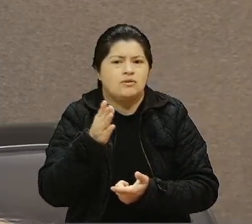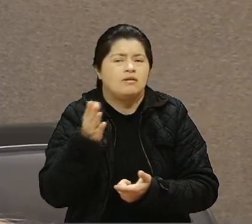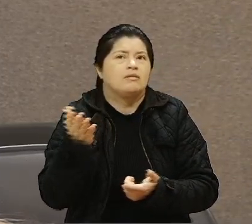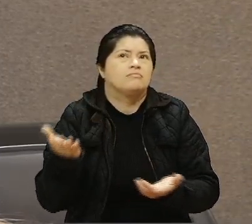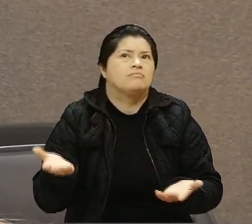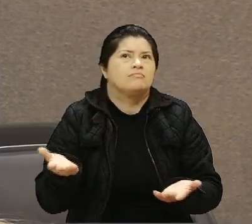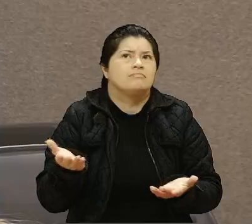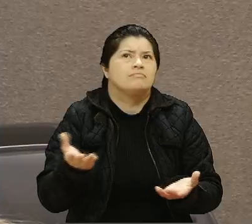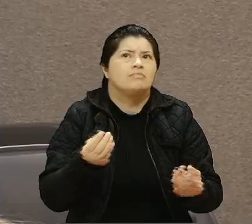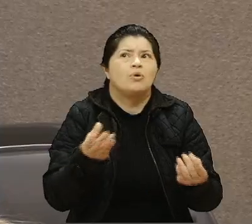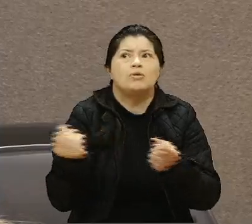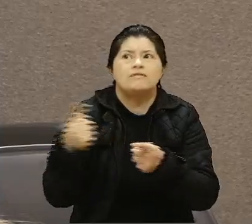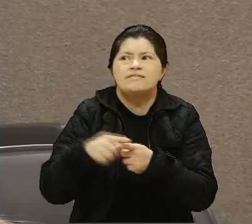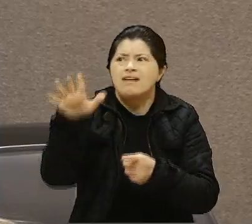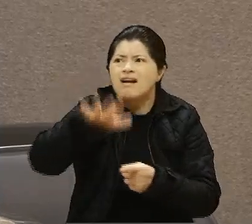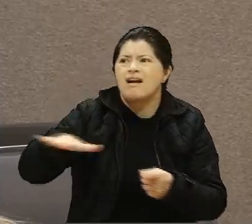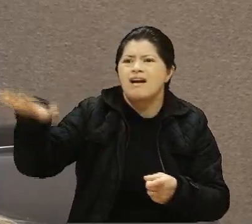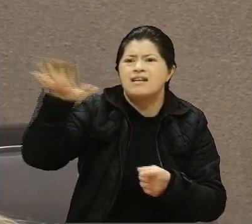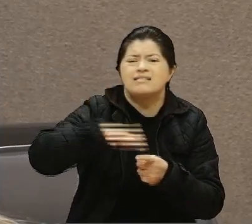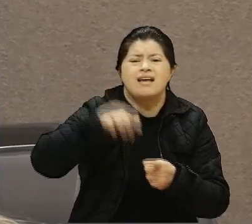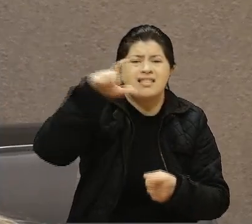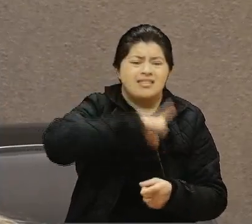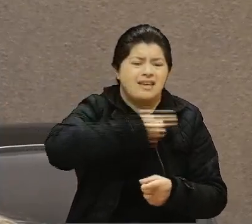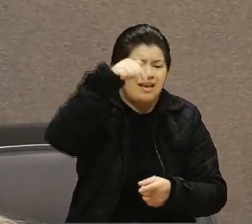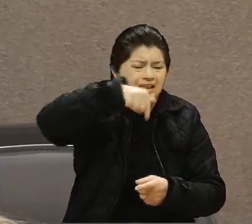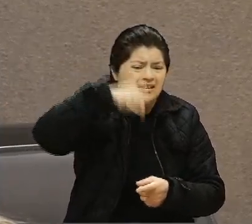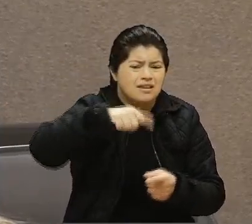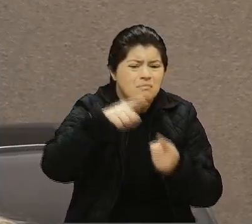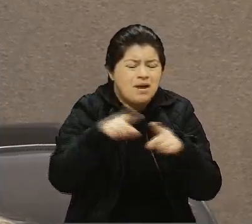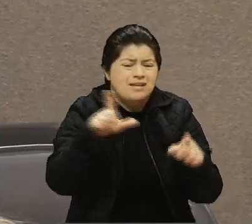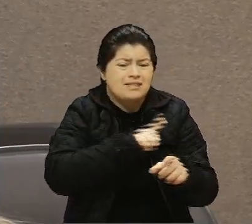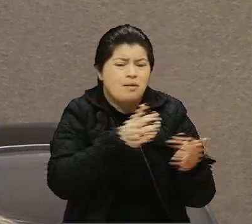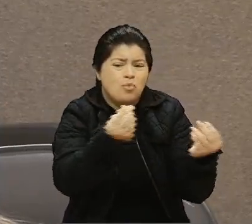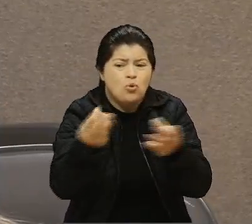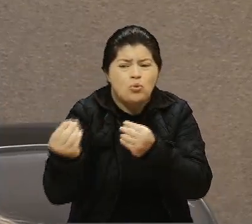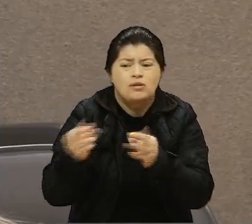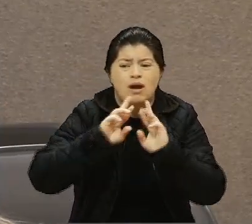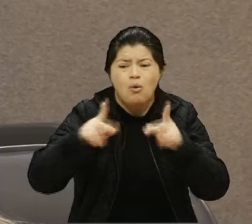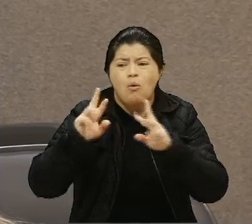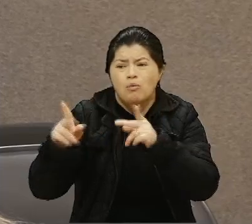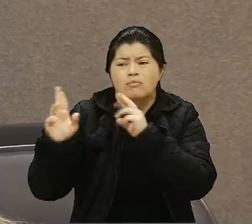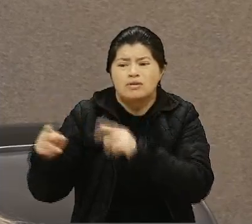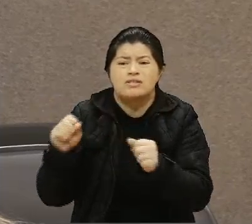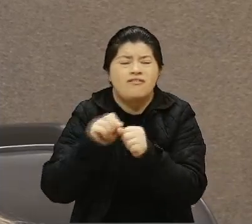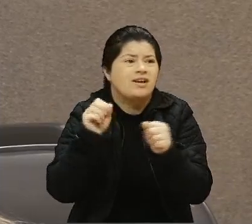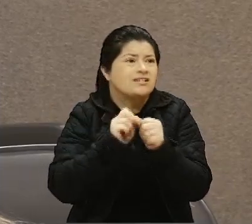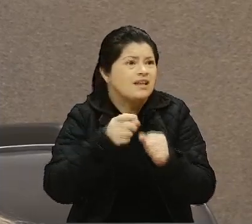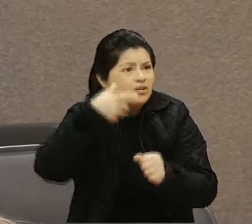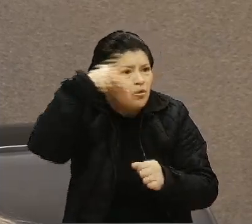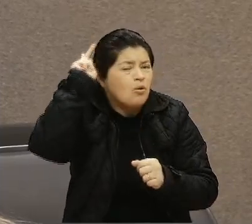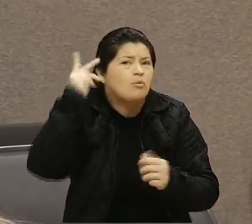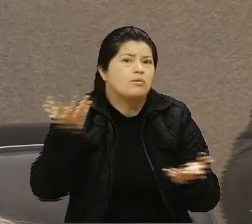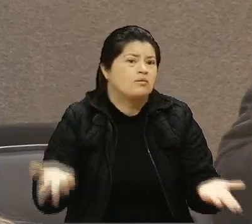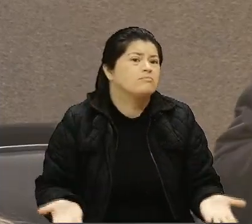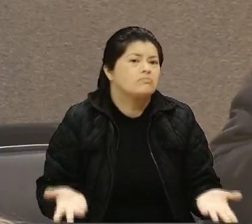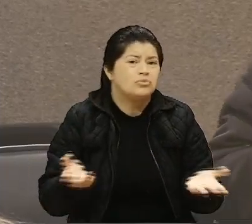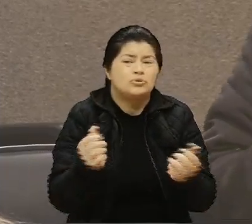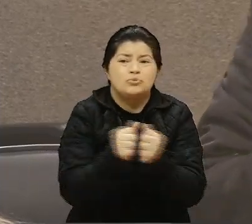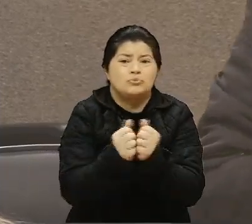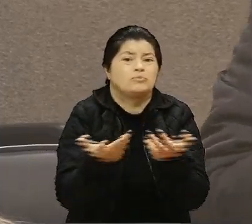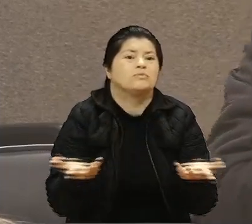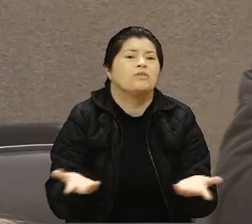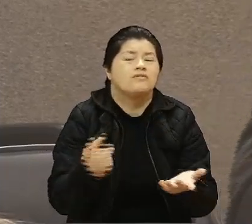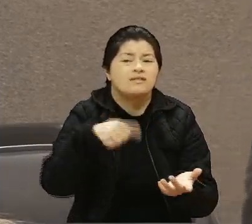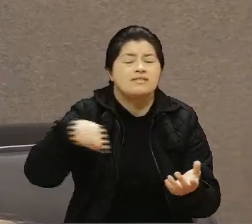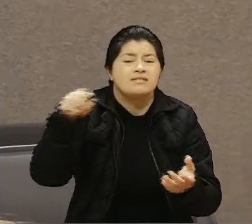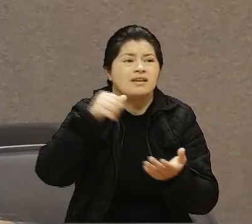olha, gente, vocês estão aqui, gente, mas tem tanta coisa útil para a gente estar fazendo. Se estão pelo Iago, tudo bem, parabéns, mas agora apoiando essa PEC da blindagem, vocês estão